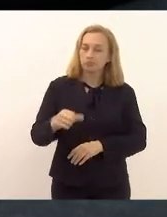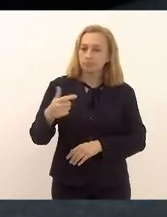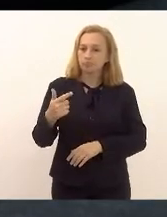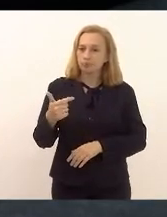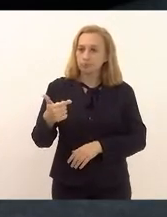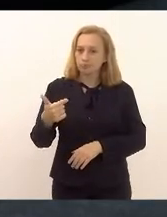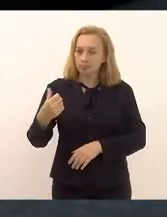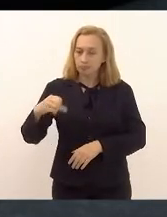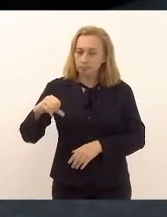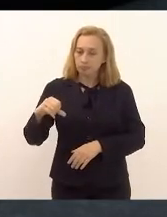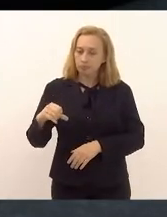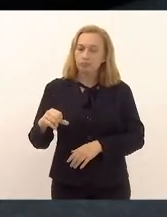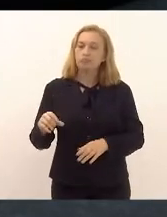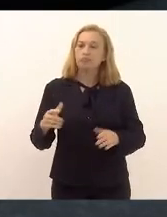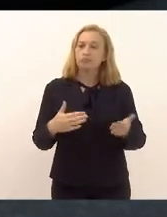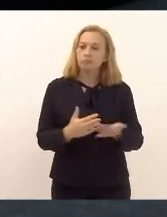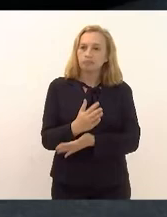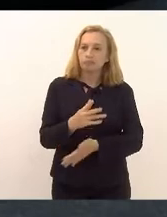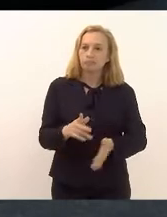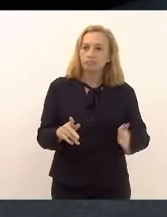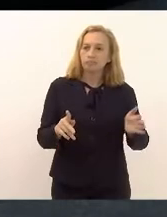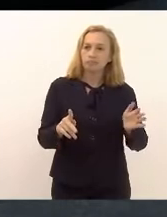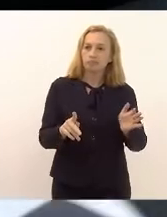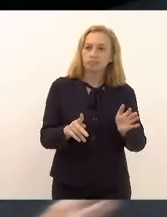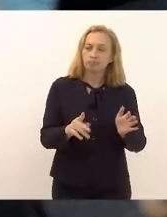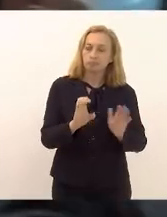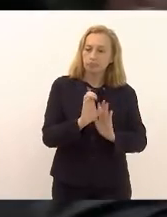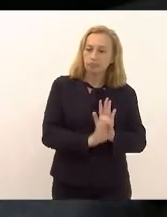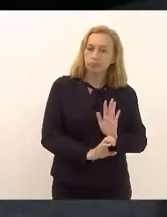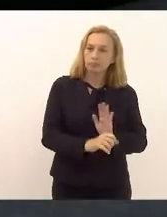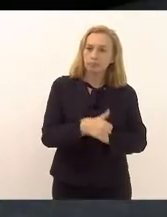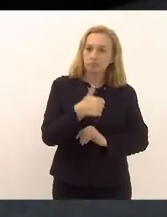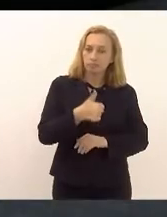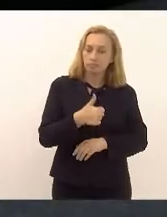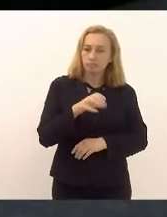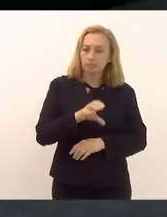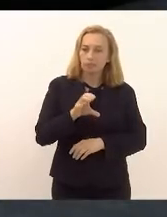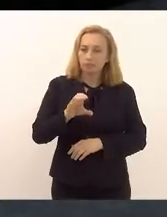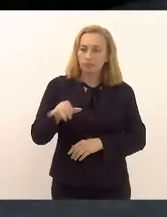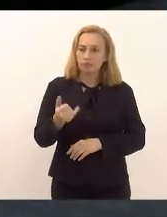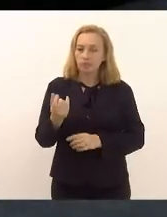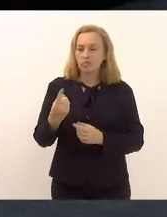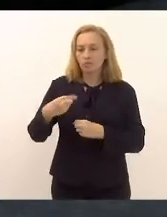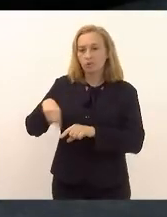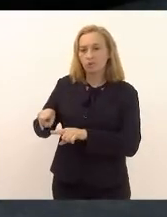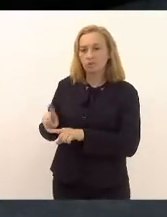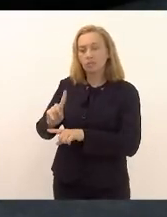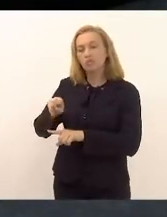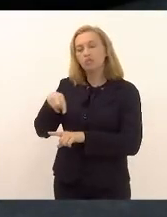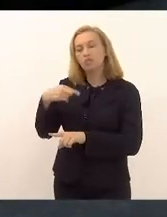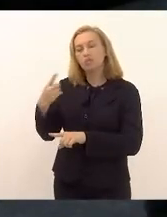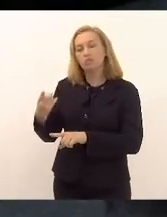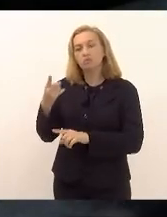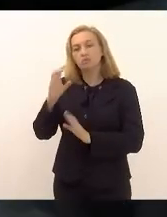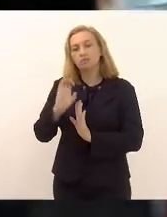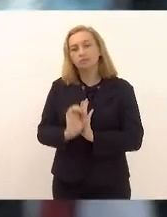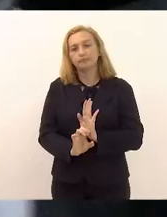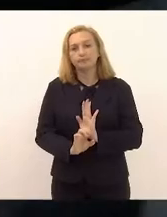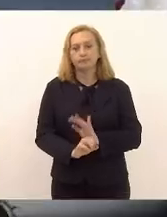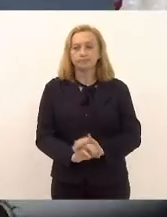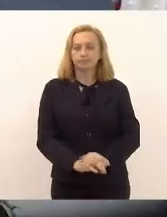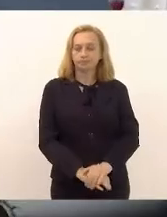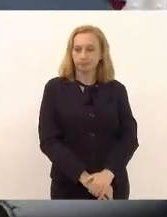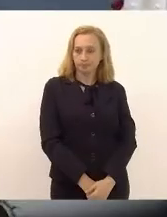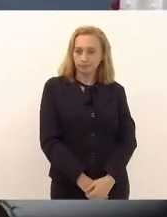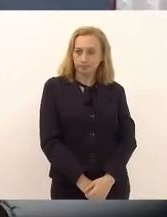9 pela aprovação da emenda 1 da CCJ. Contrária às demais emendas.